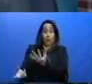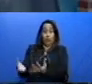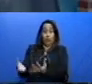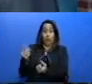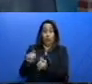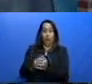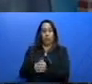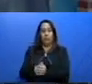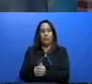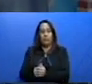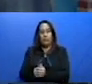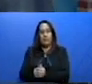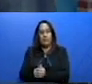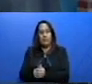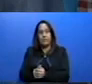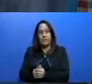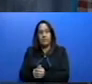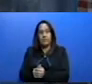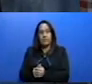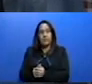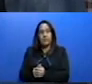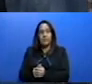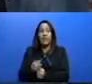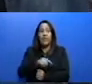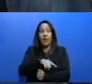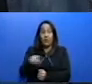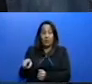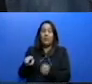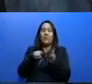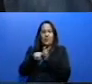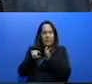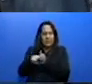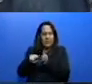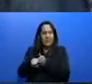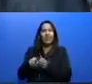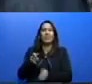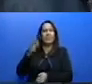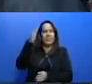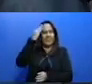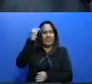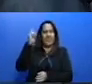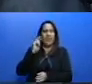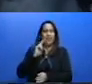Observaram? Como bons detetives, vocês já devem saber a resposta. Vamos ver?